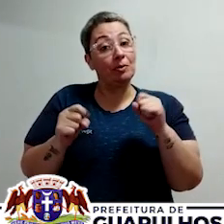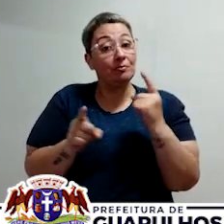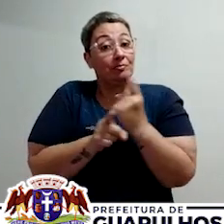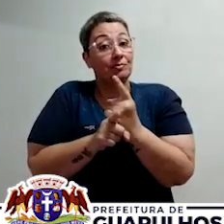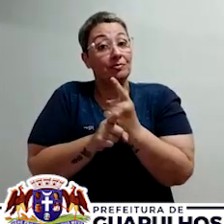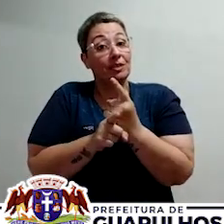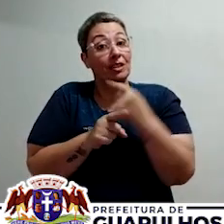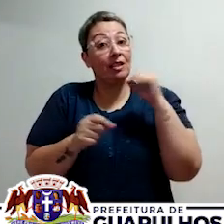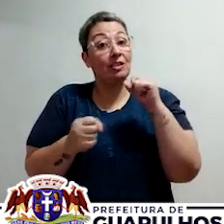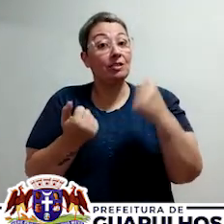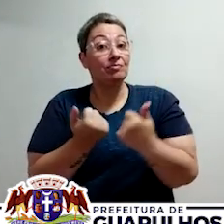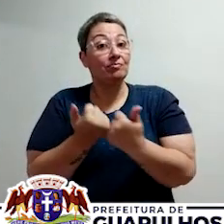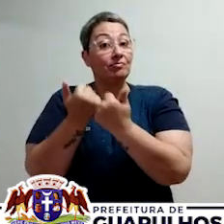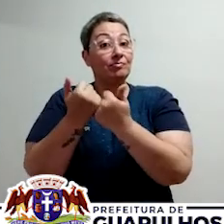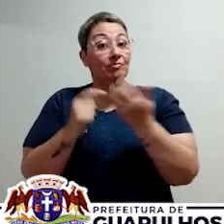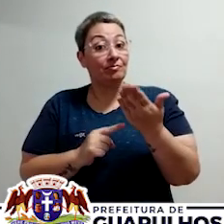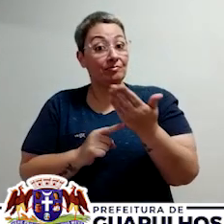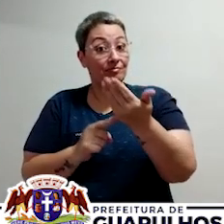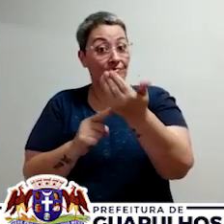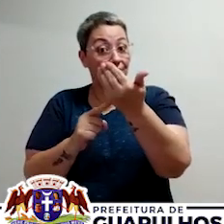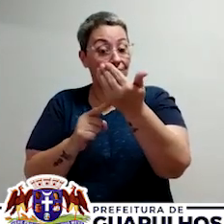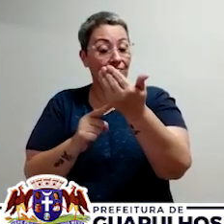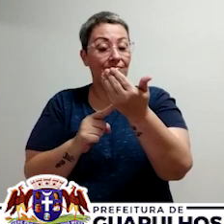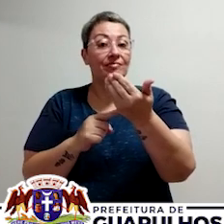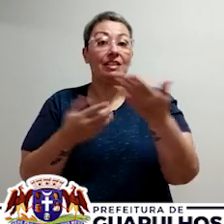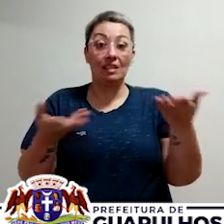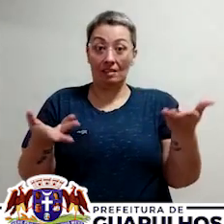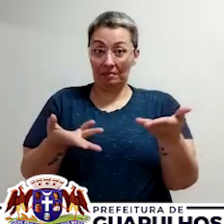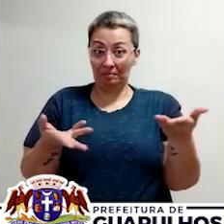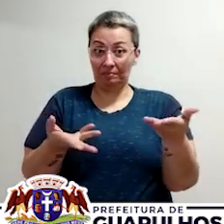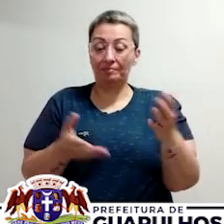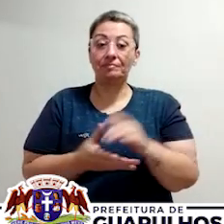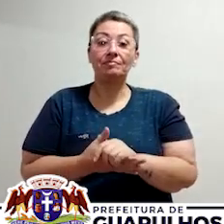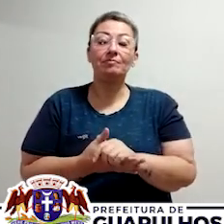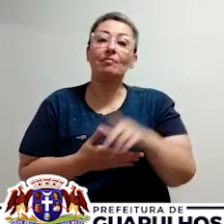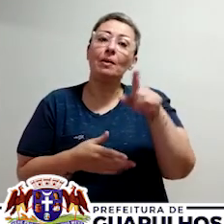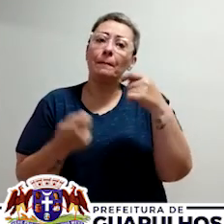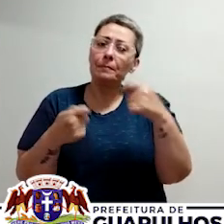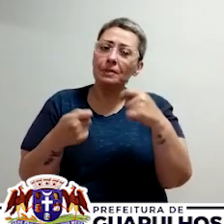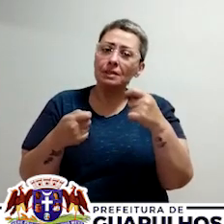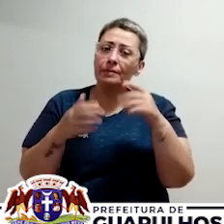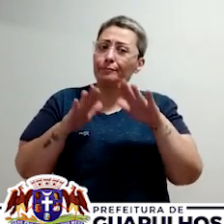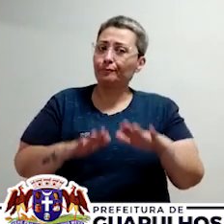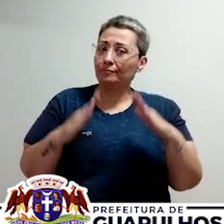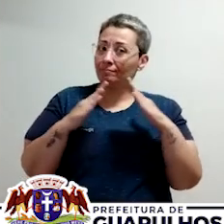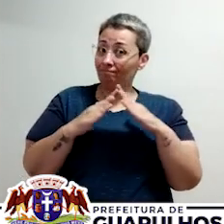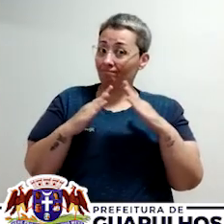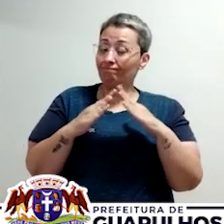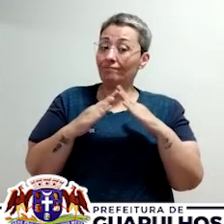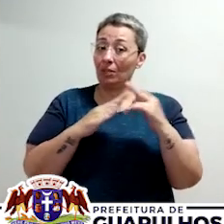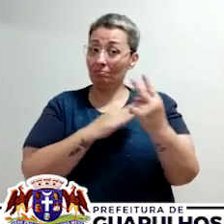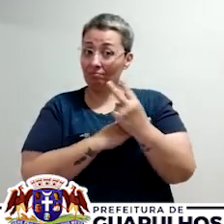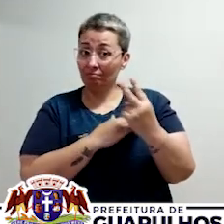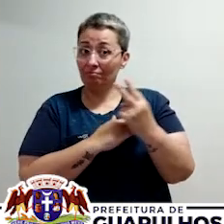encontrar assim, com a ajuda da tecnologia. Agora, precisamos ficar em nossas casas,